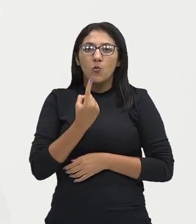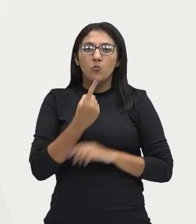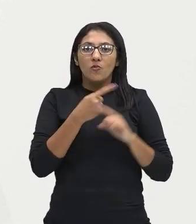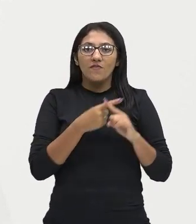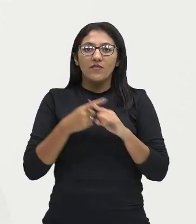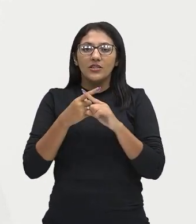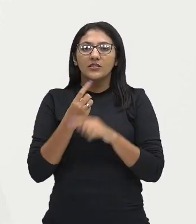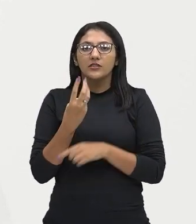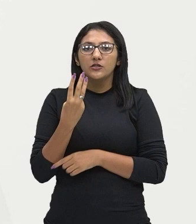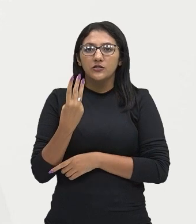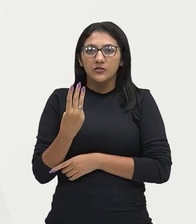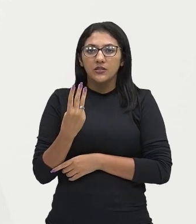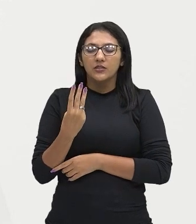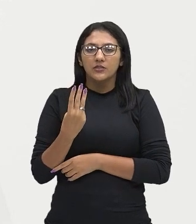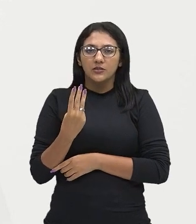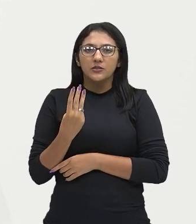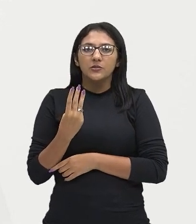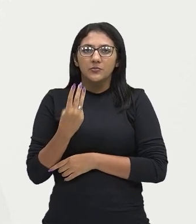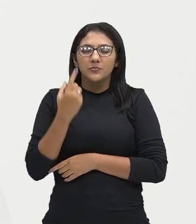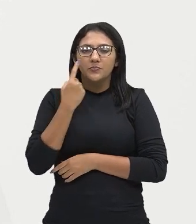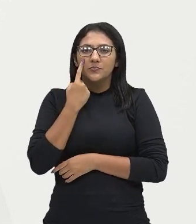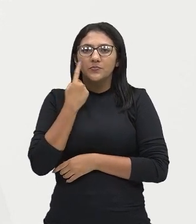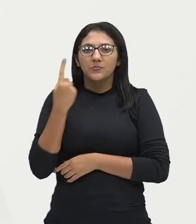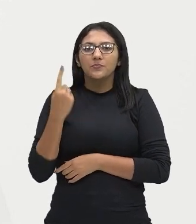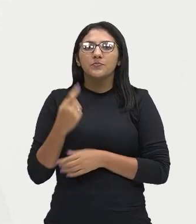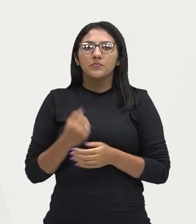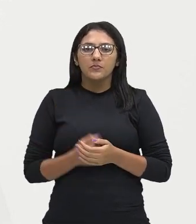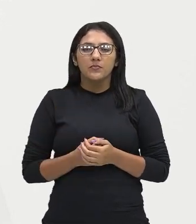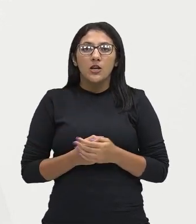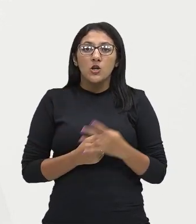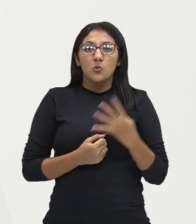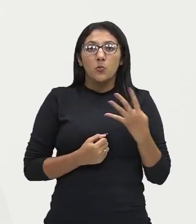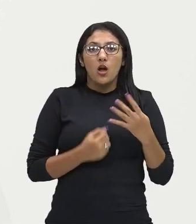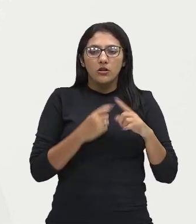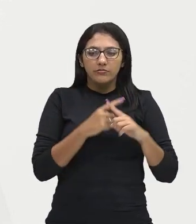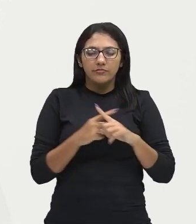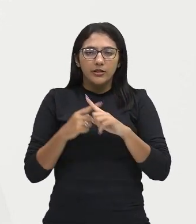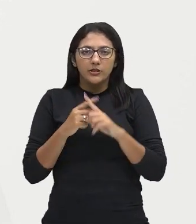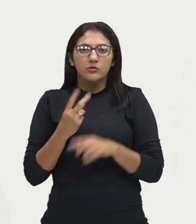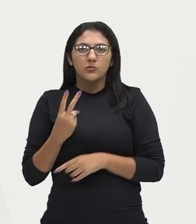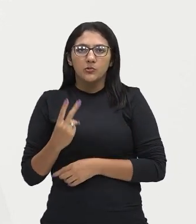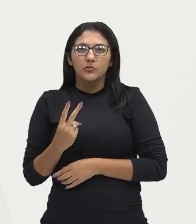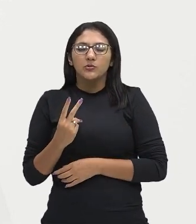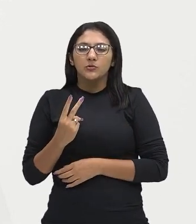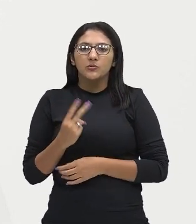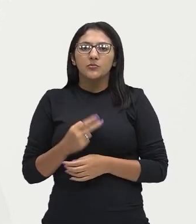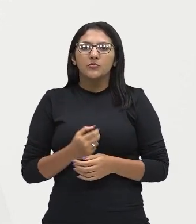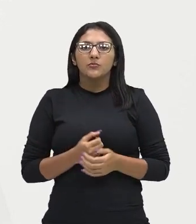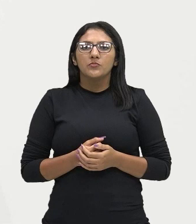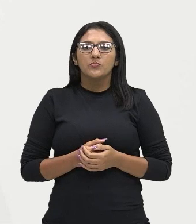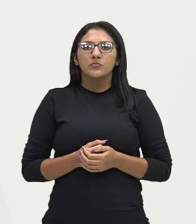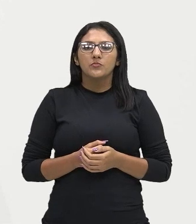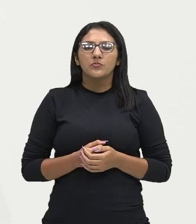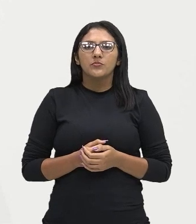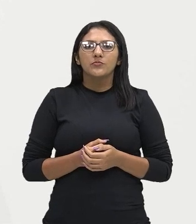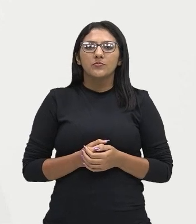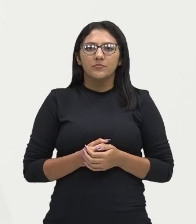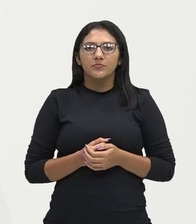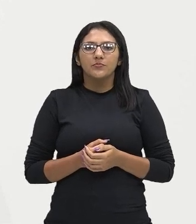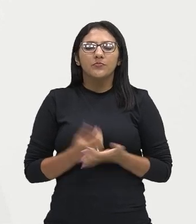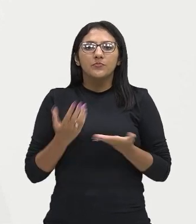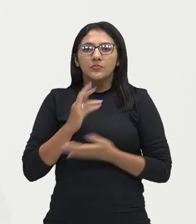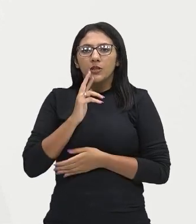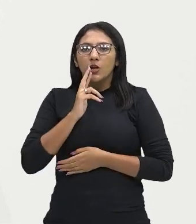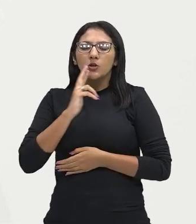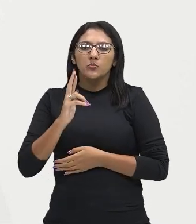Vou fazer aqui, ó, 1 vezes 3 e fazer 4 vezes 2. Tá legal? Dito isto, é